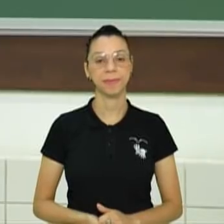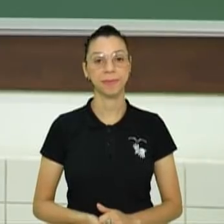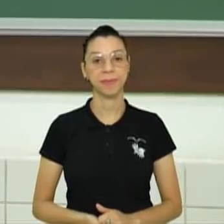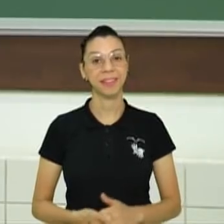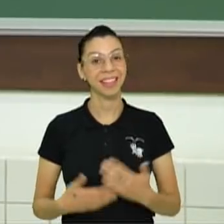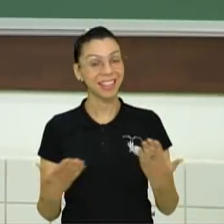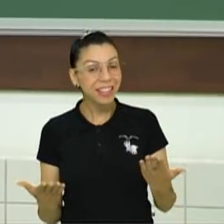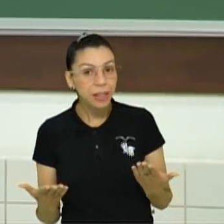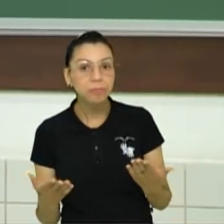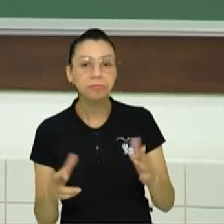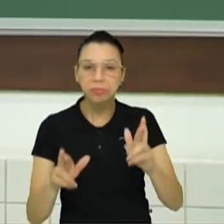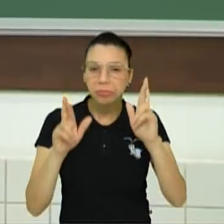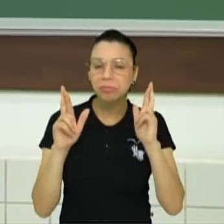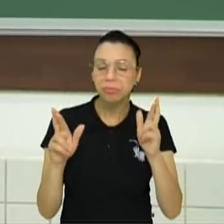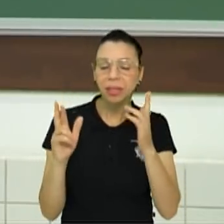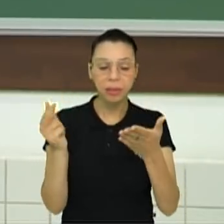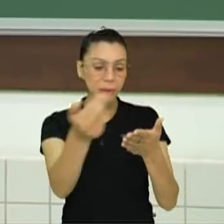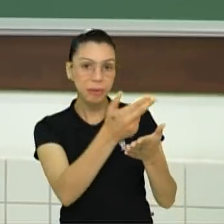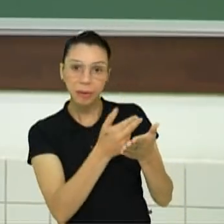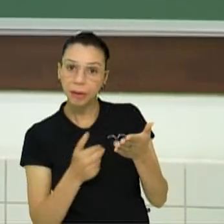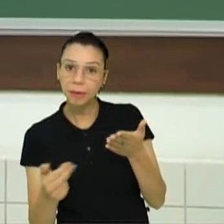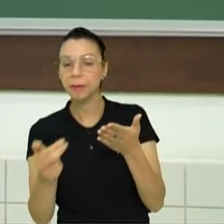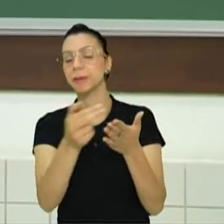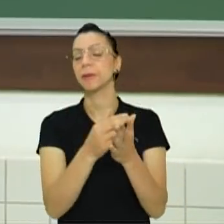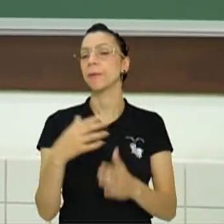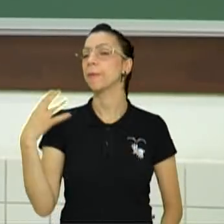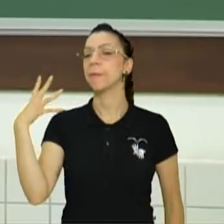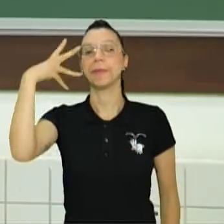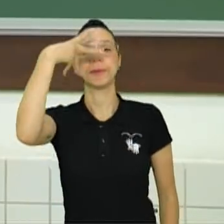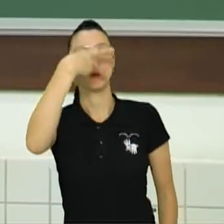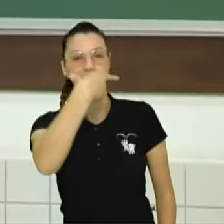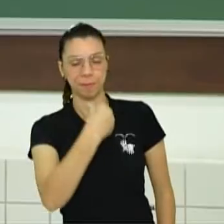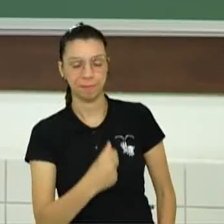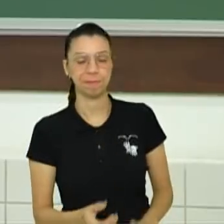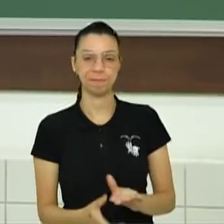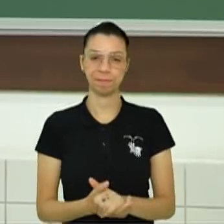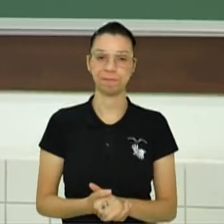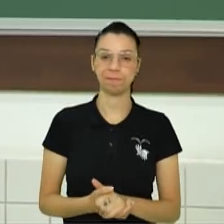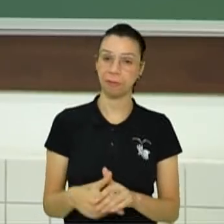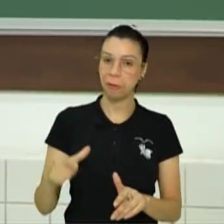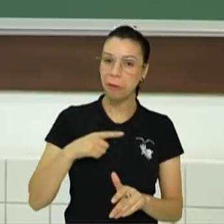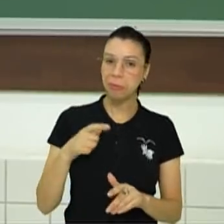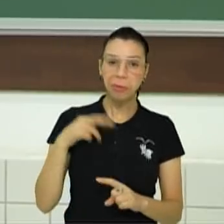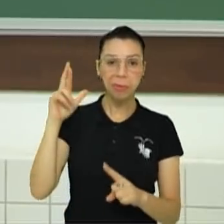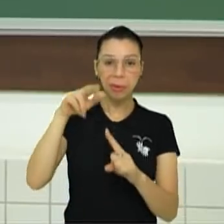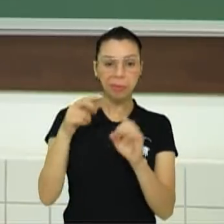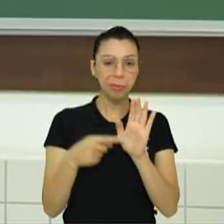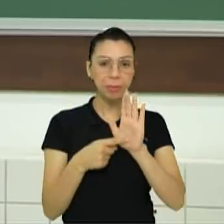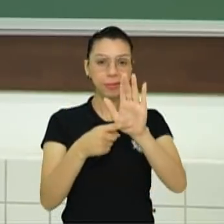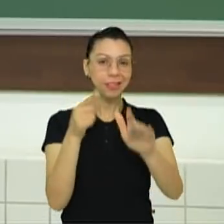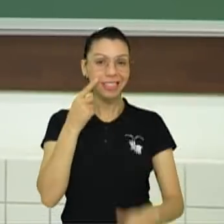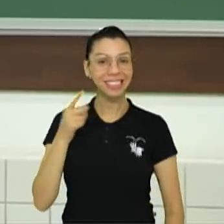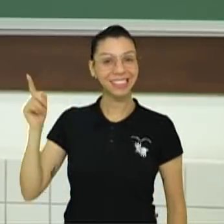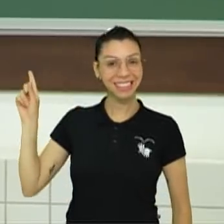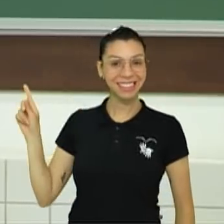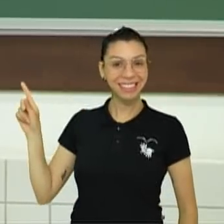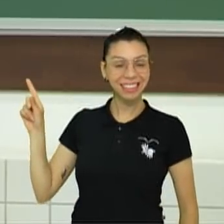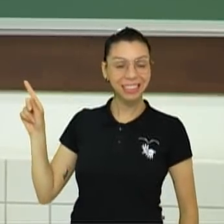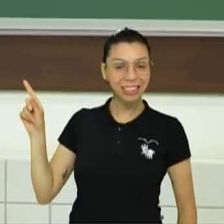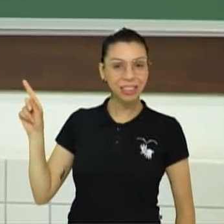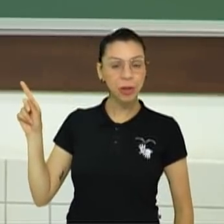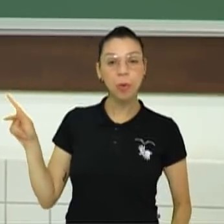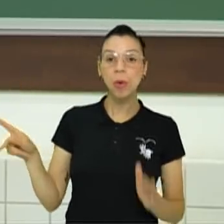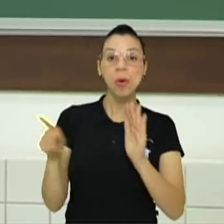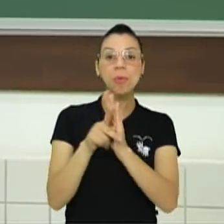Olá, espero que o seu desenho tenha ficado muito bonito. Eu trouxe uma referência aqui para vocês do olho